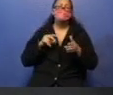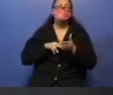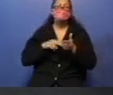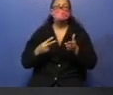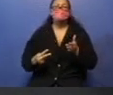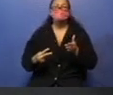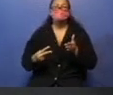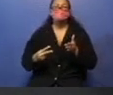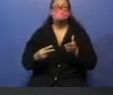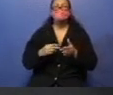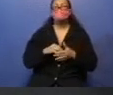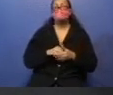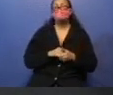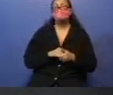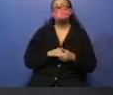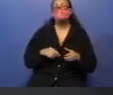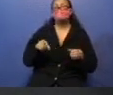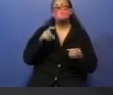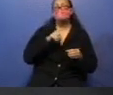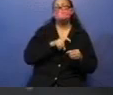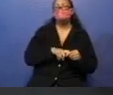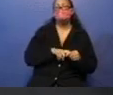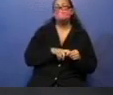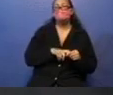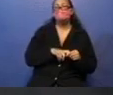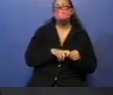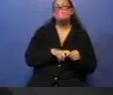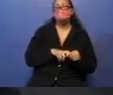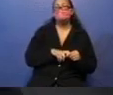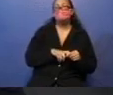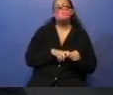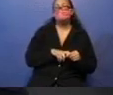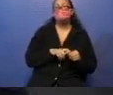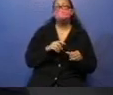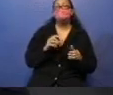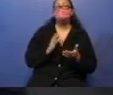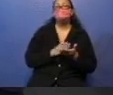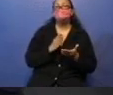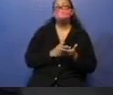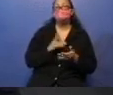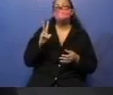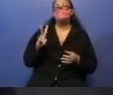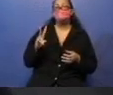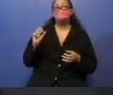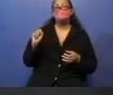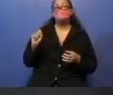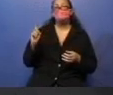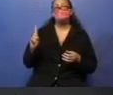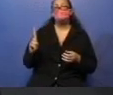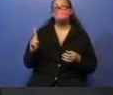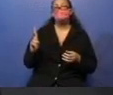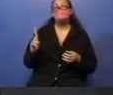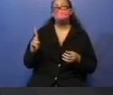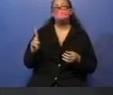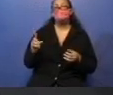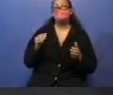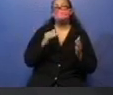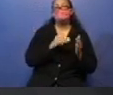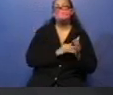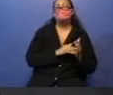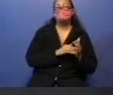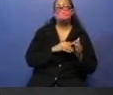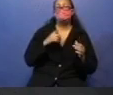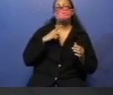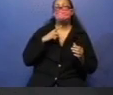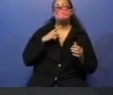interessante. Voltamos lá para a página 281. Lá no finalzinho tem